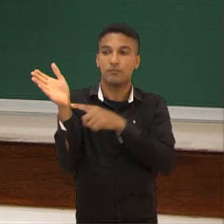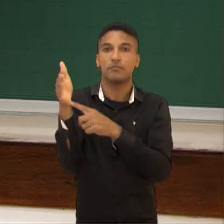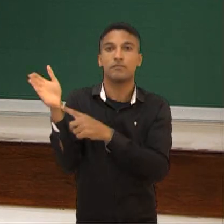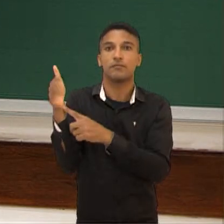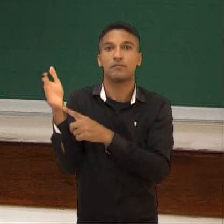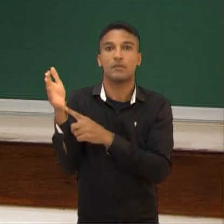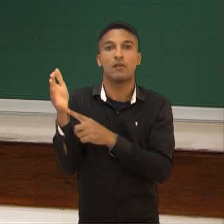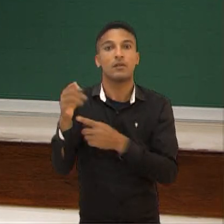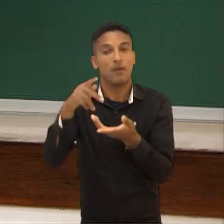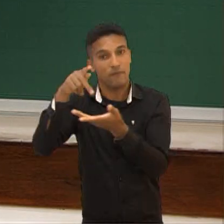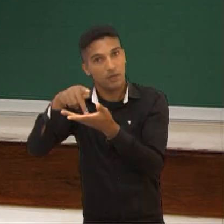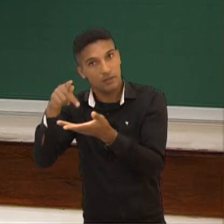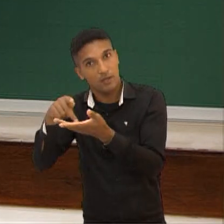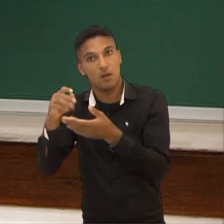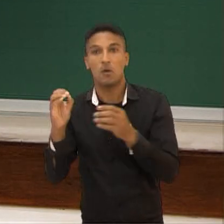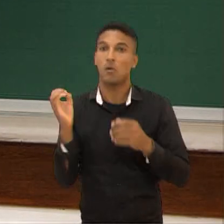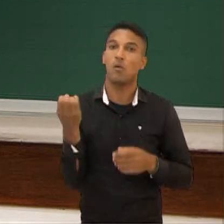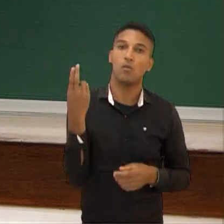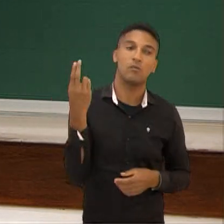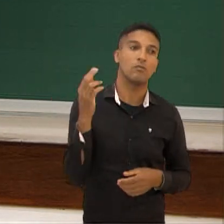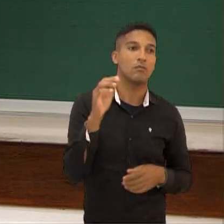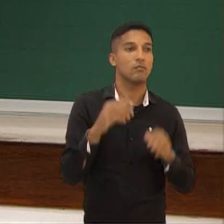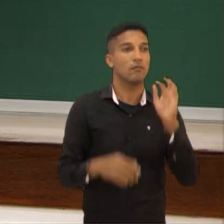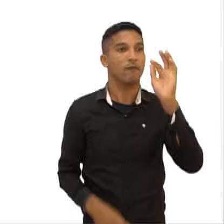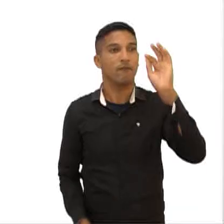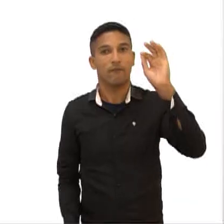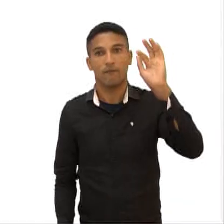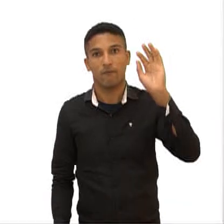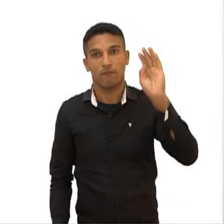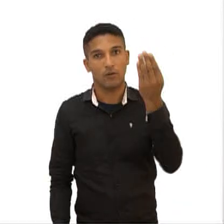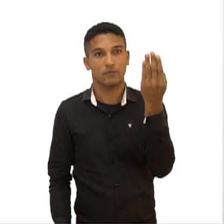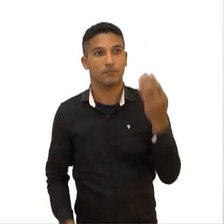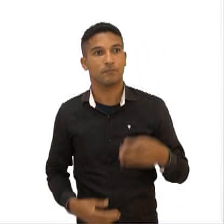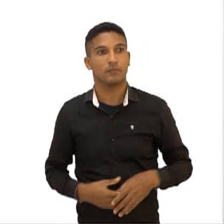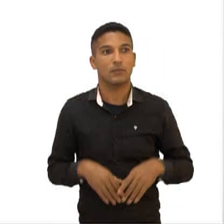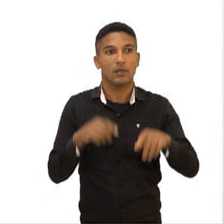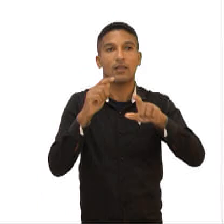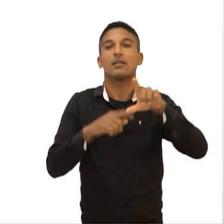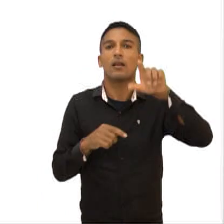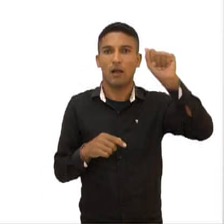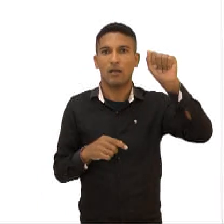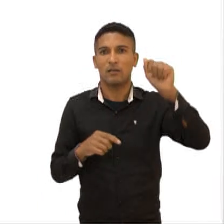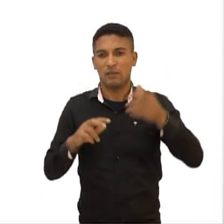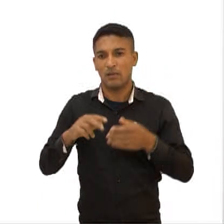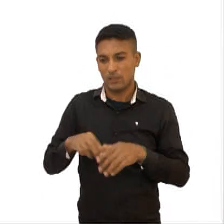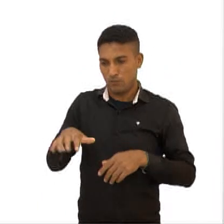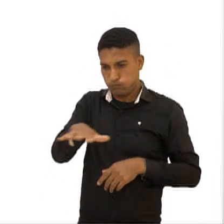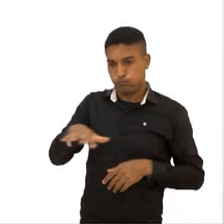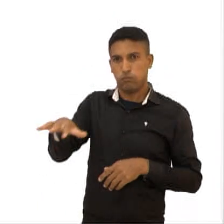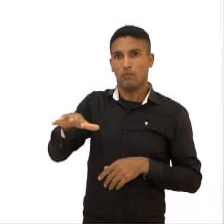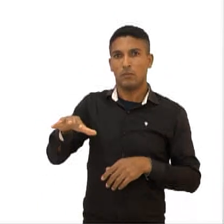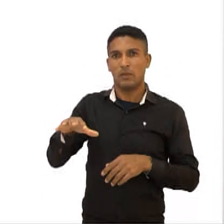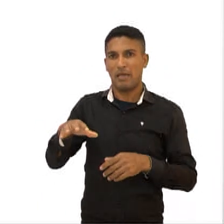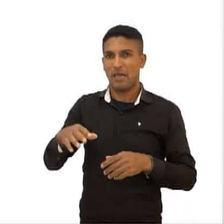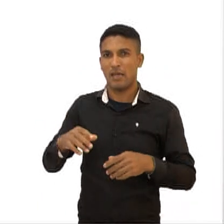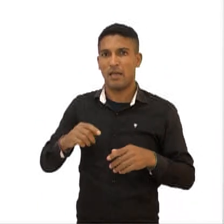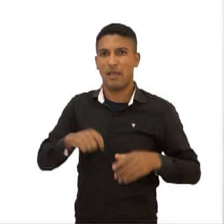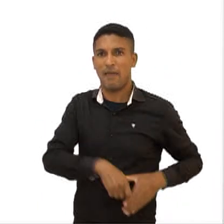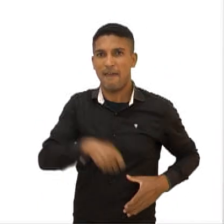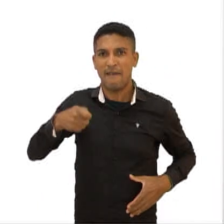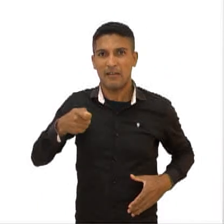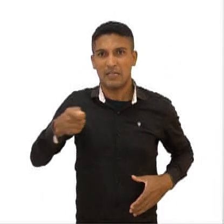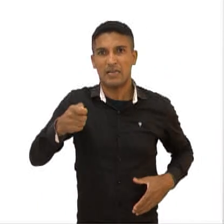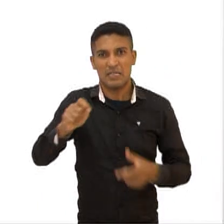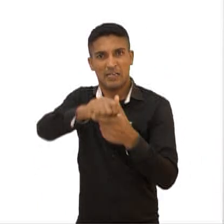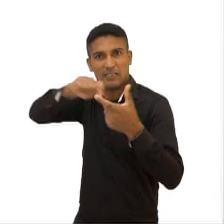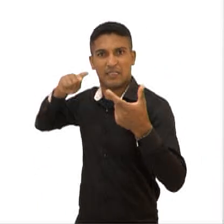verdadeiro ou falso para a letra A. É um símbolo de guerra por território. Será que é um símbolo de guerra? B. Simboliza